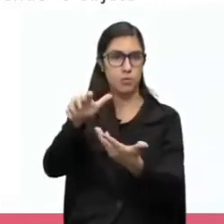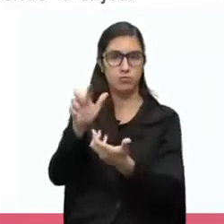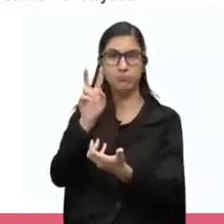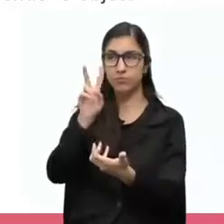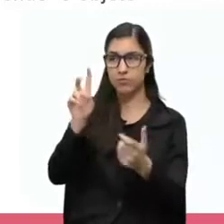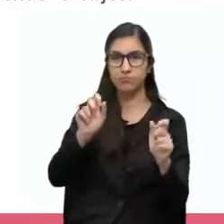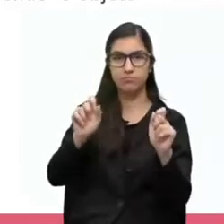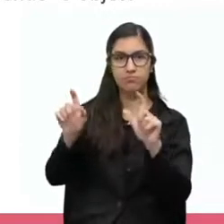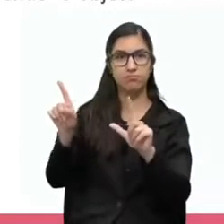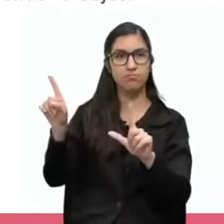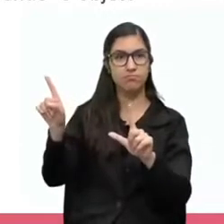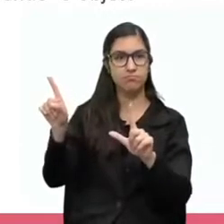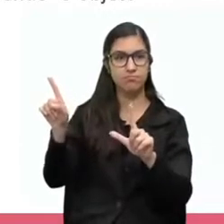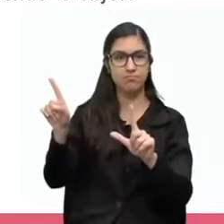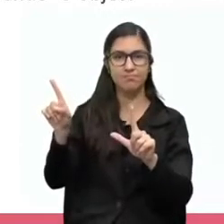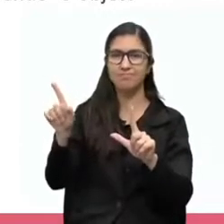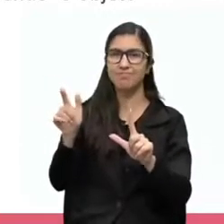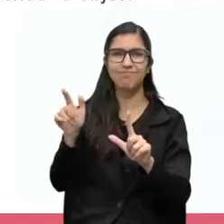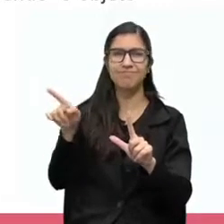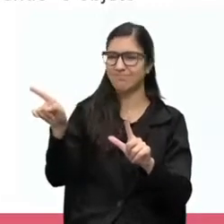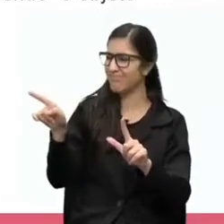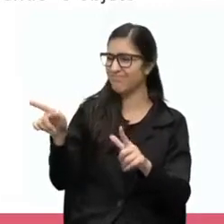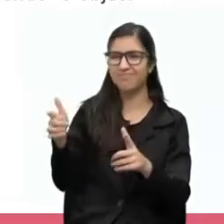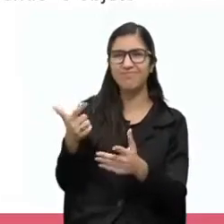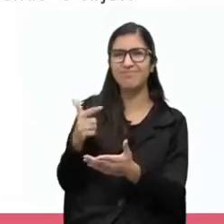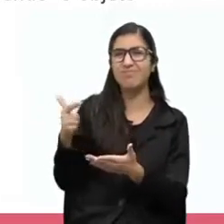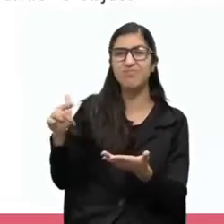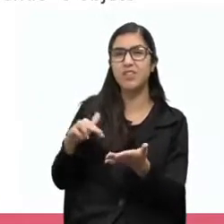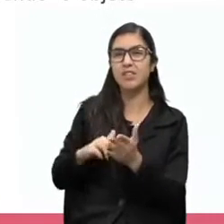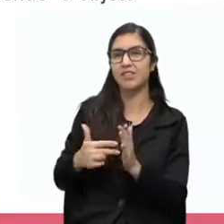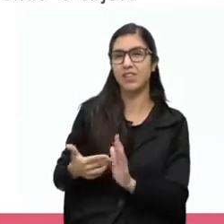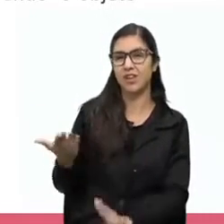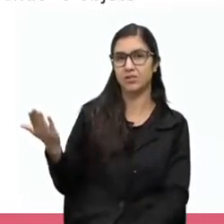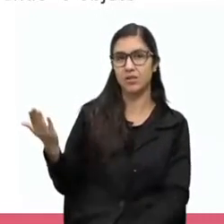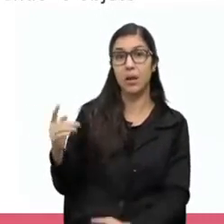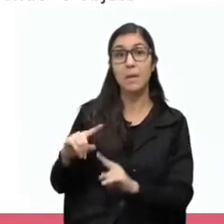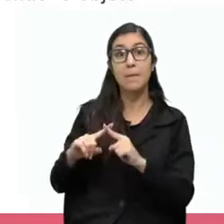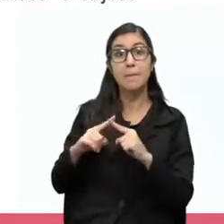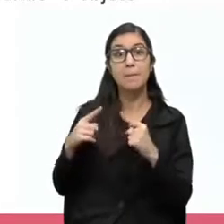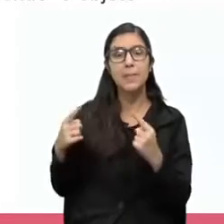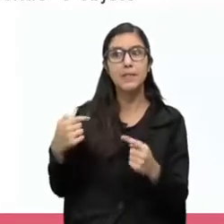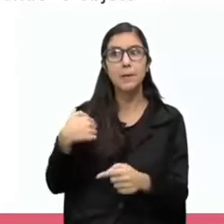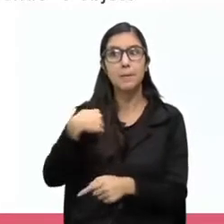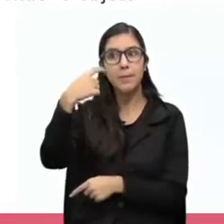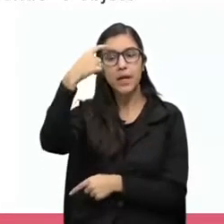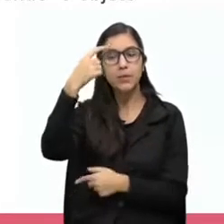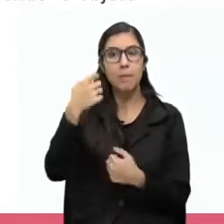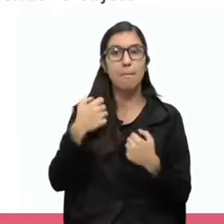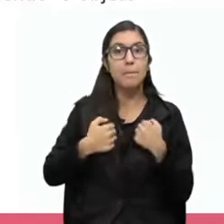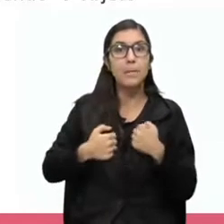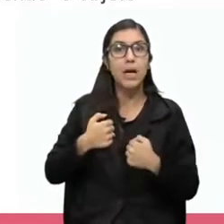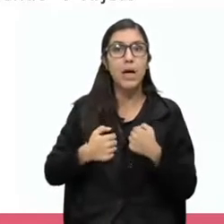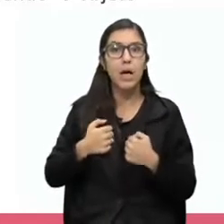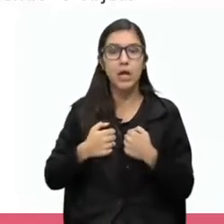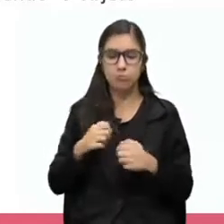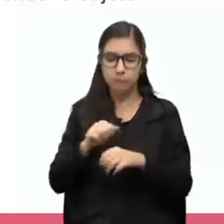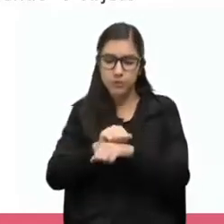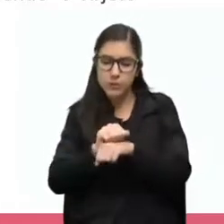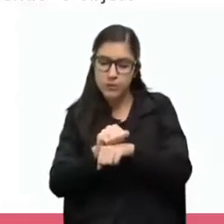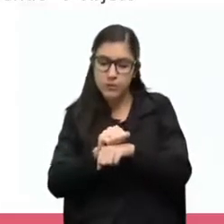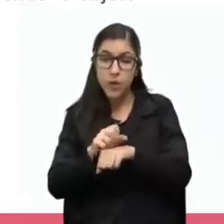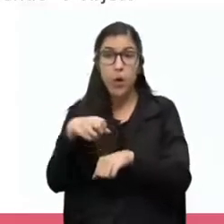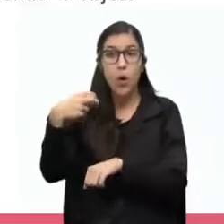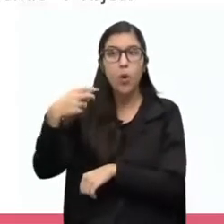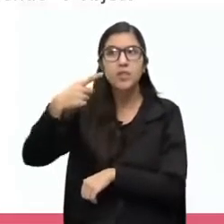slide dizendo, inicialmente, não tem significado para a criança, mas eu começo pensar no banho, numa escovinha, na escova